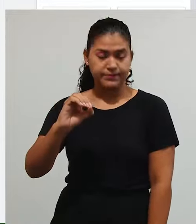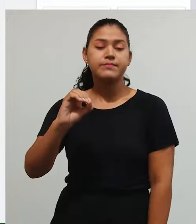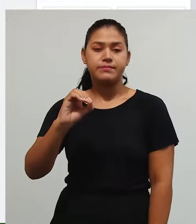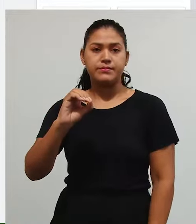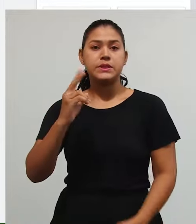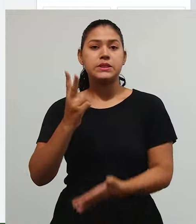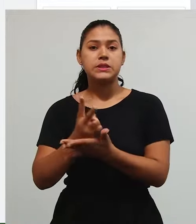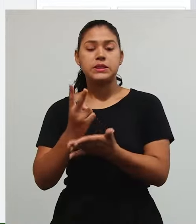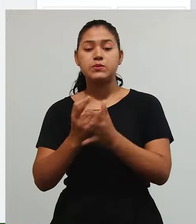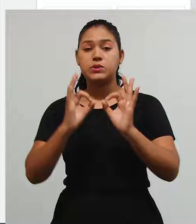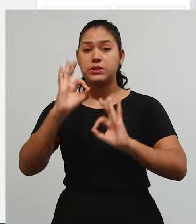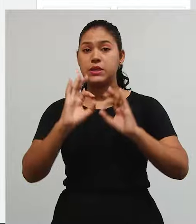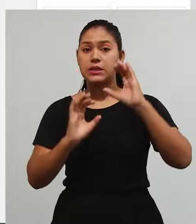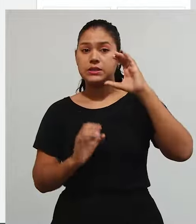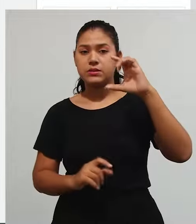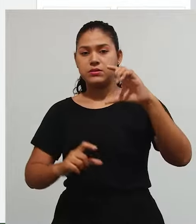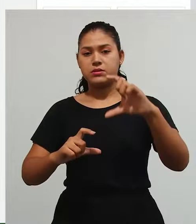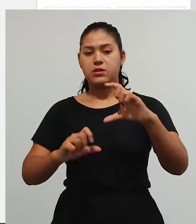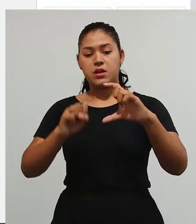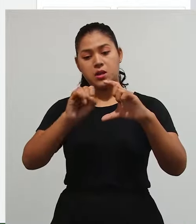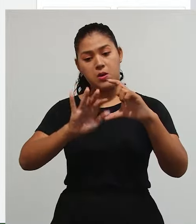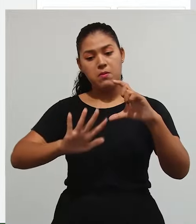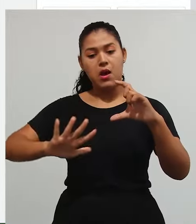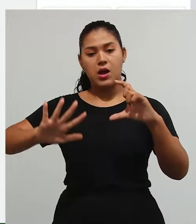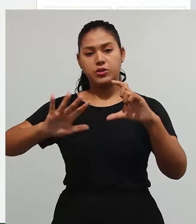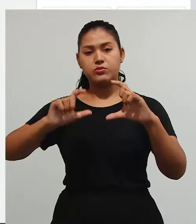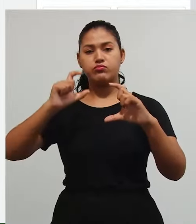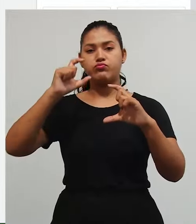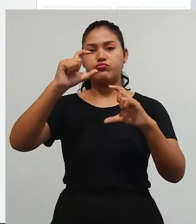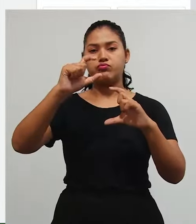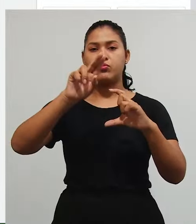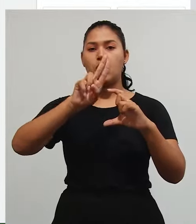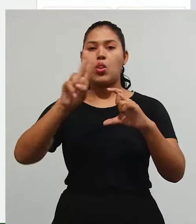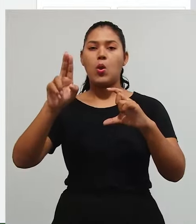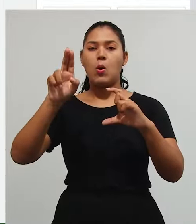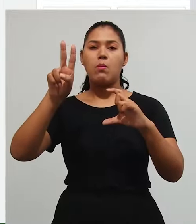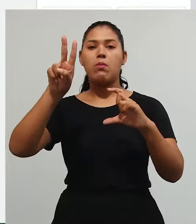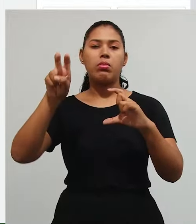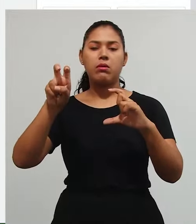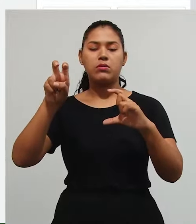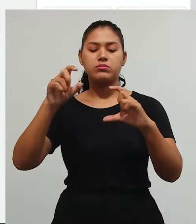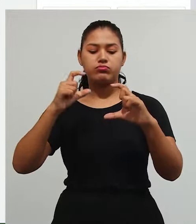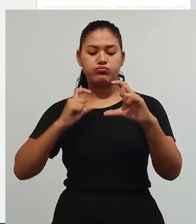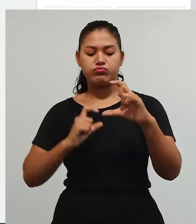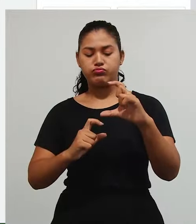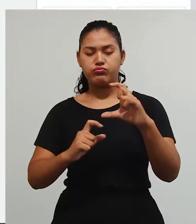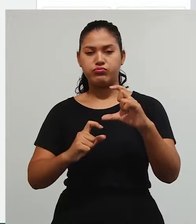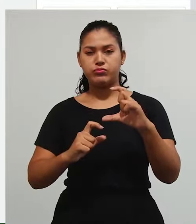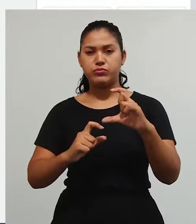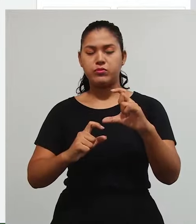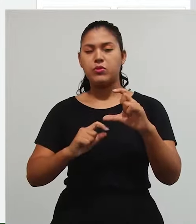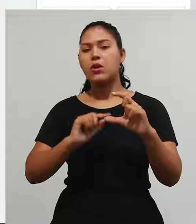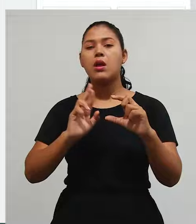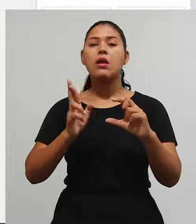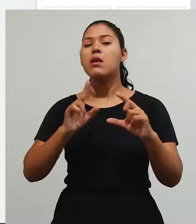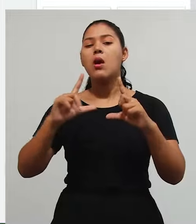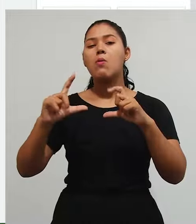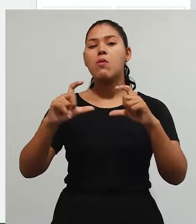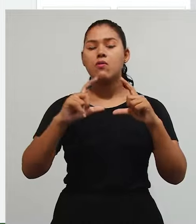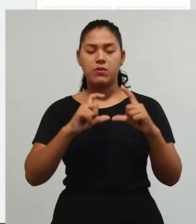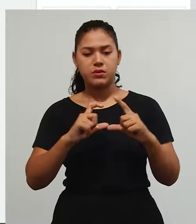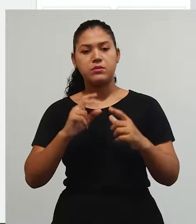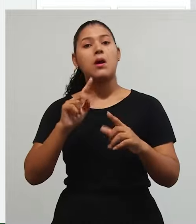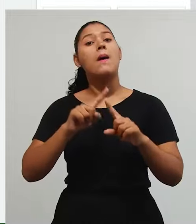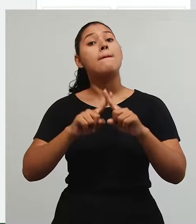vai inserir aí na textualização, você, lógico, vai ter que inserir um texto sempre antes, né? Fazendo